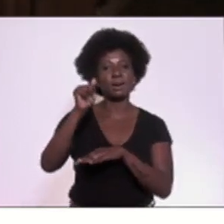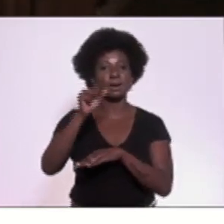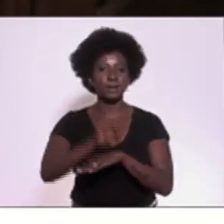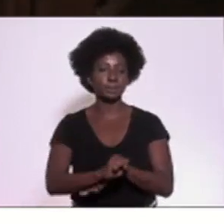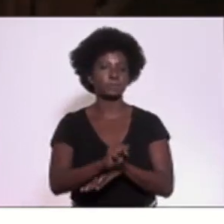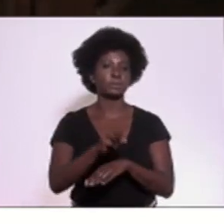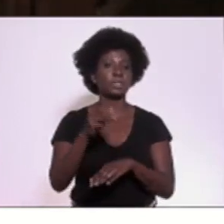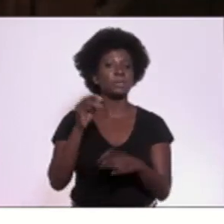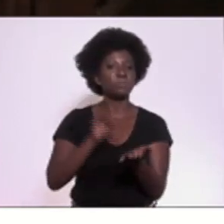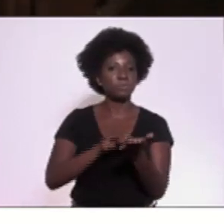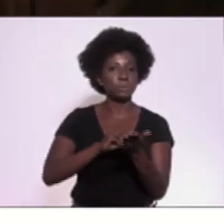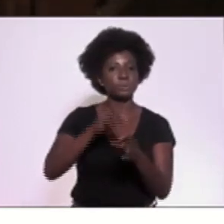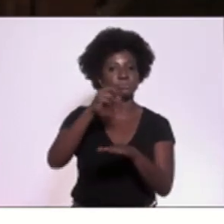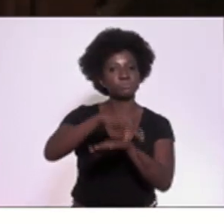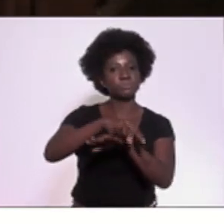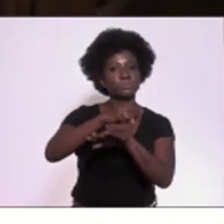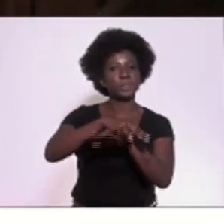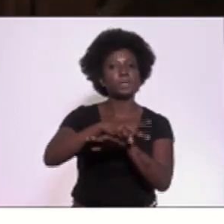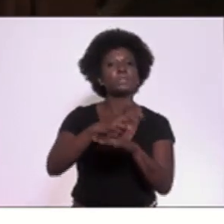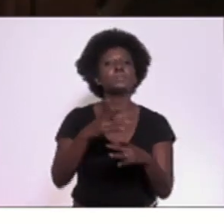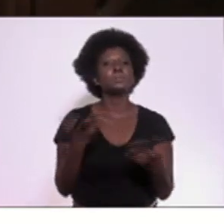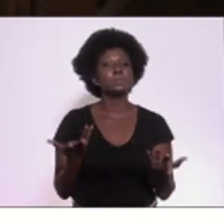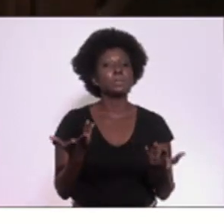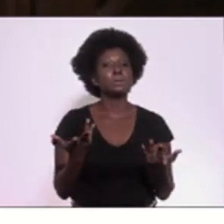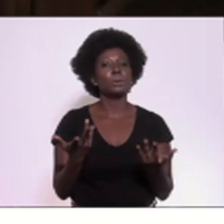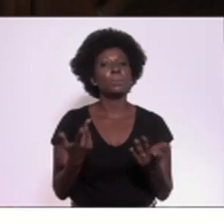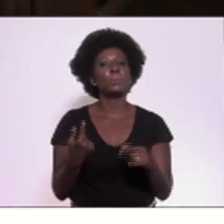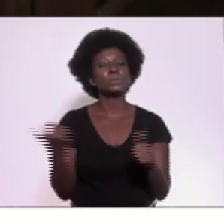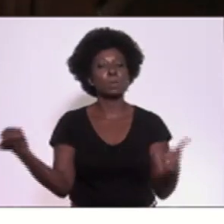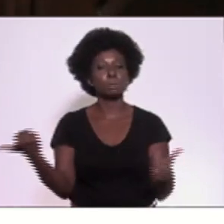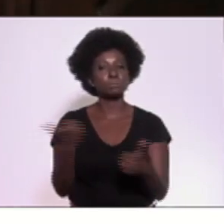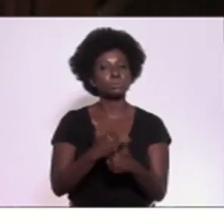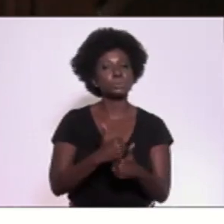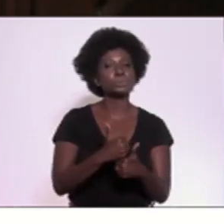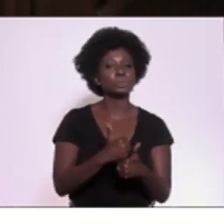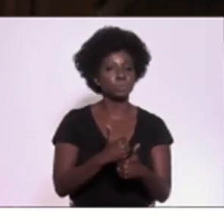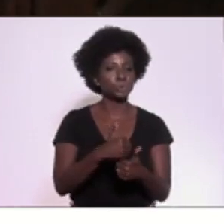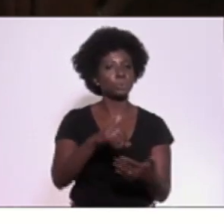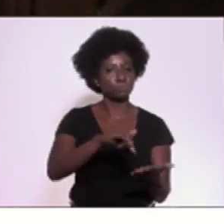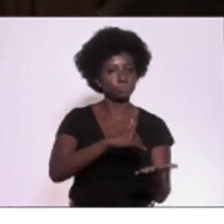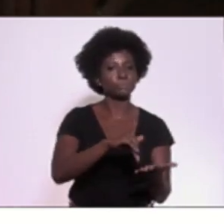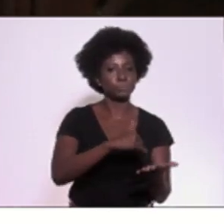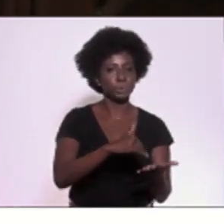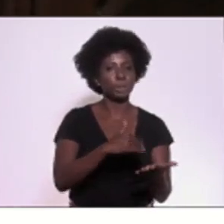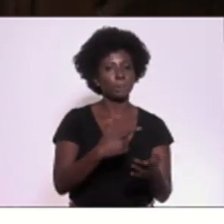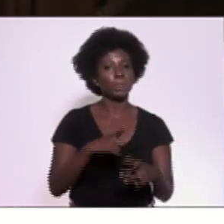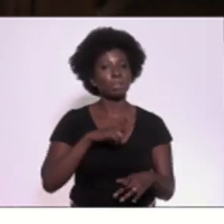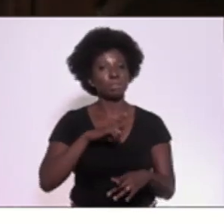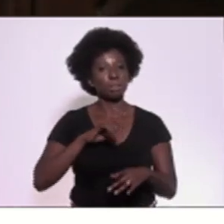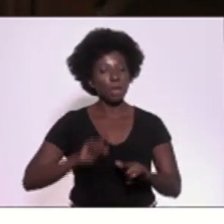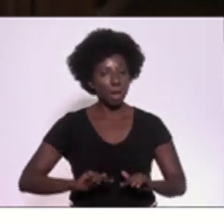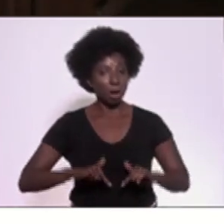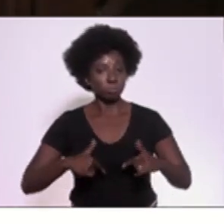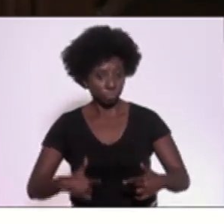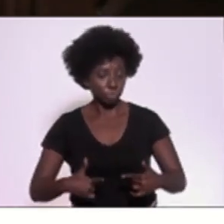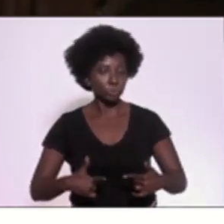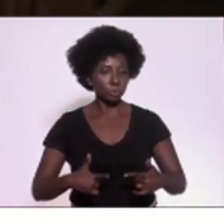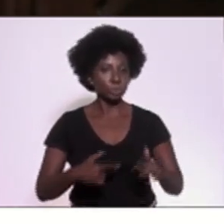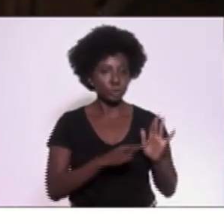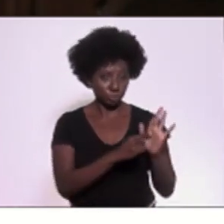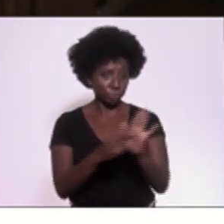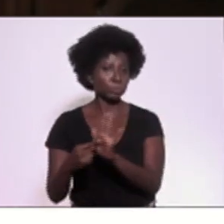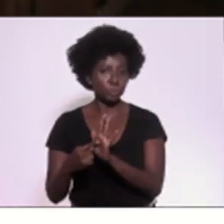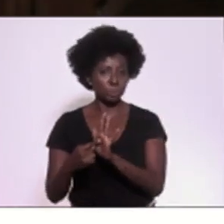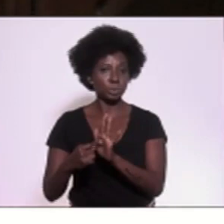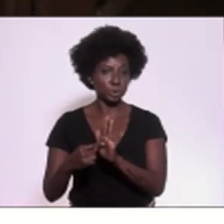principal do seu discurso quando assumiu o governo, a Secretaria de Educação, em fevereiro. Teve, inclusive, a coragem de vir a público e assumir esse